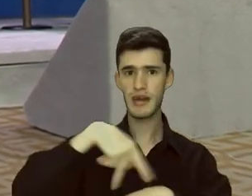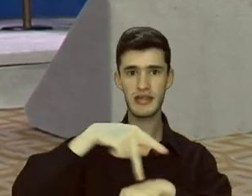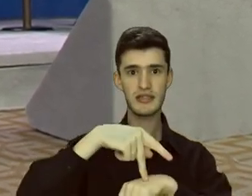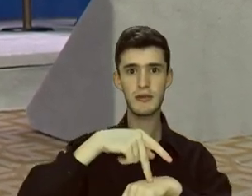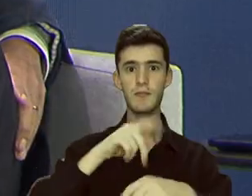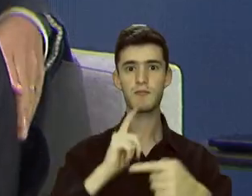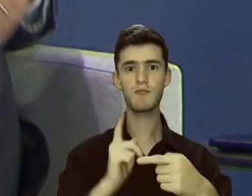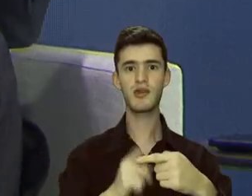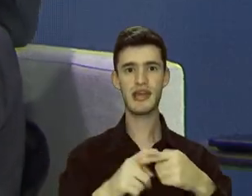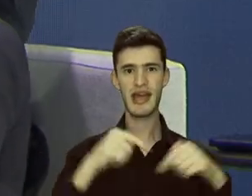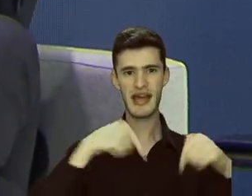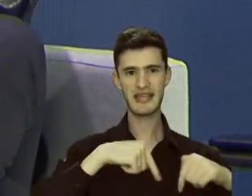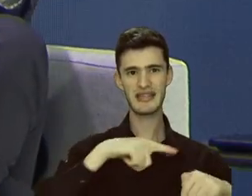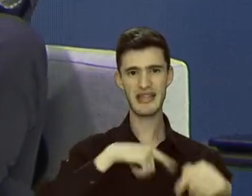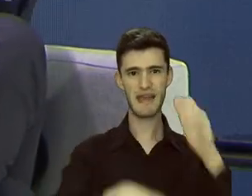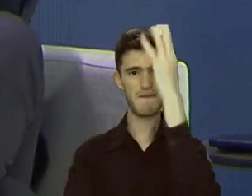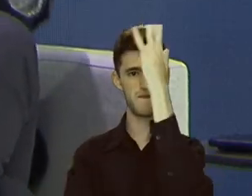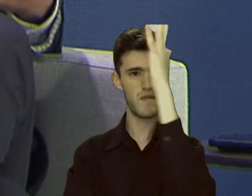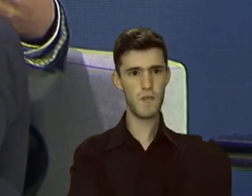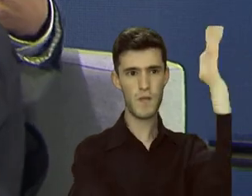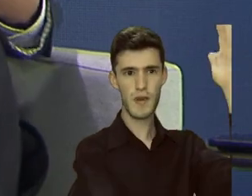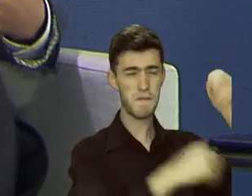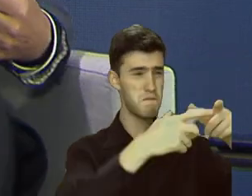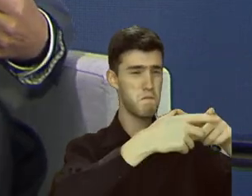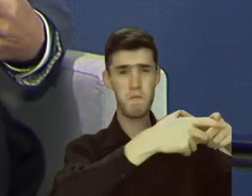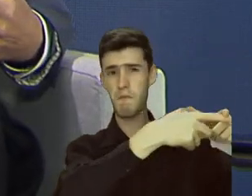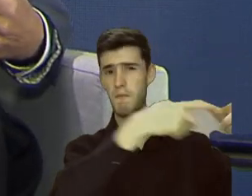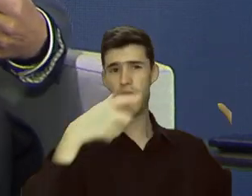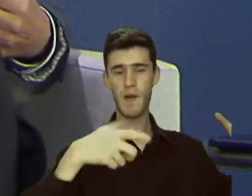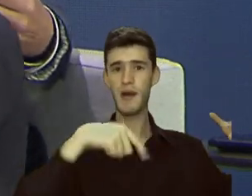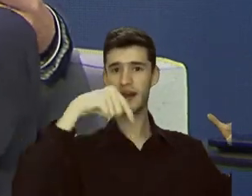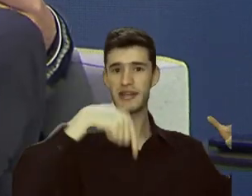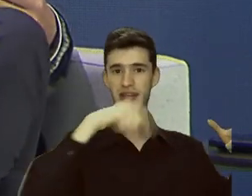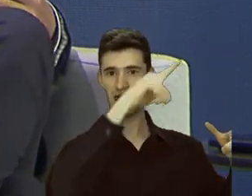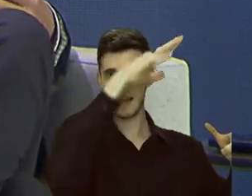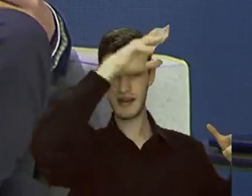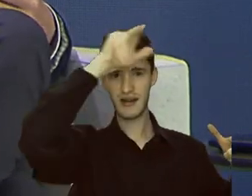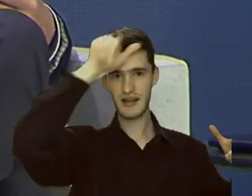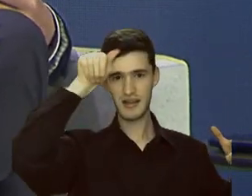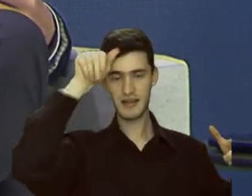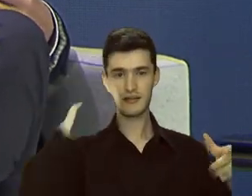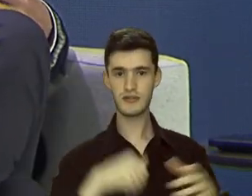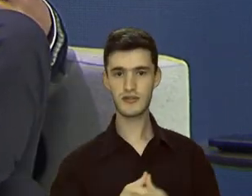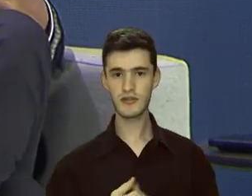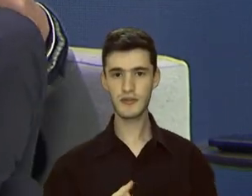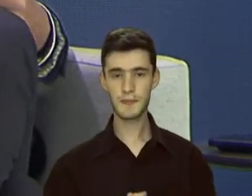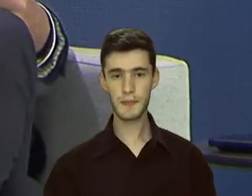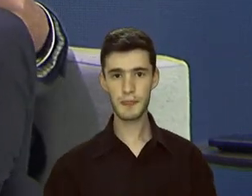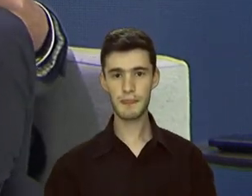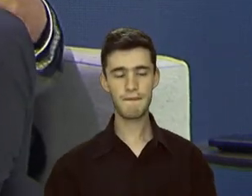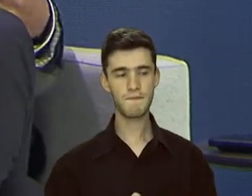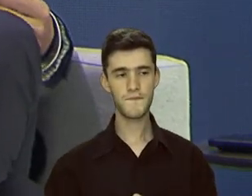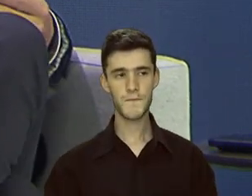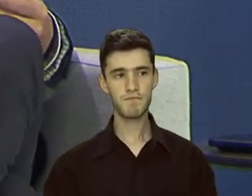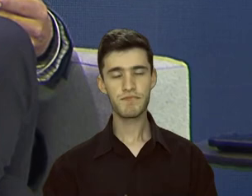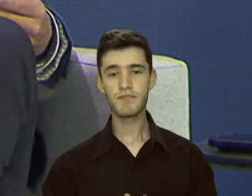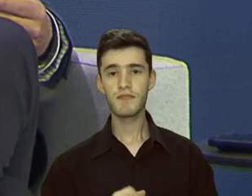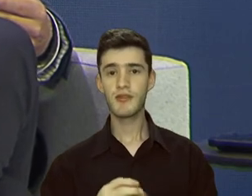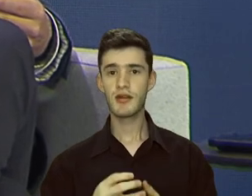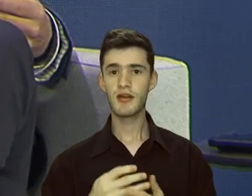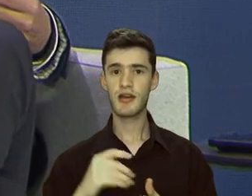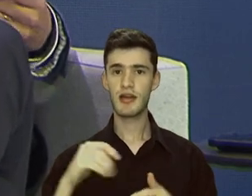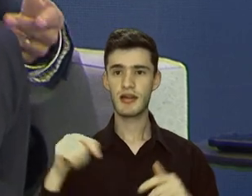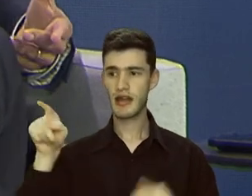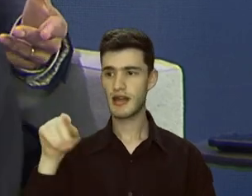né O que ainda não me convence a gente não se convenceu na barba é qual o sistema de avaliar